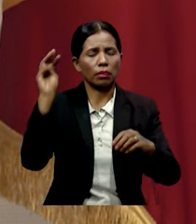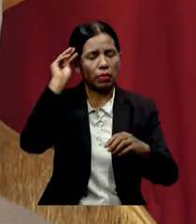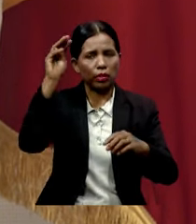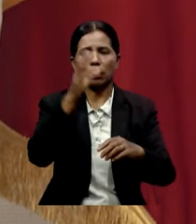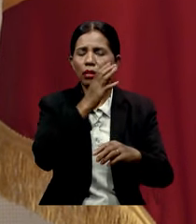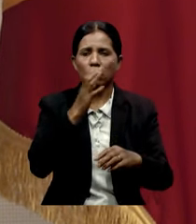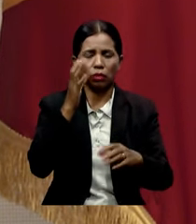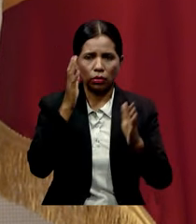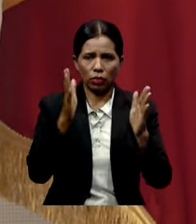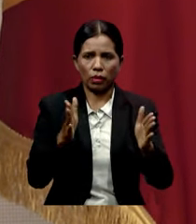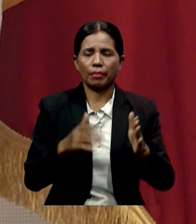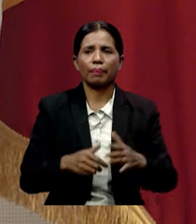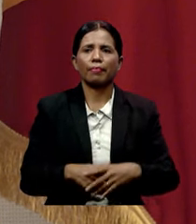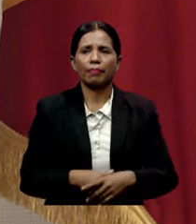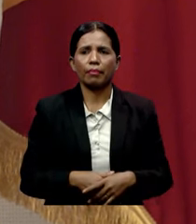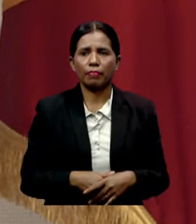Não.